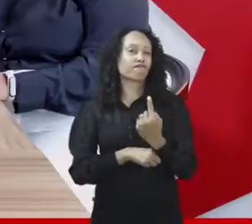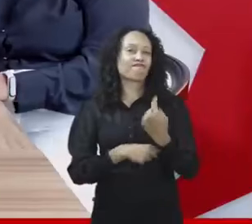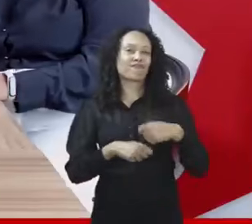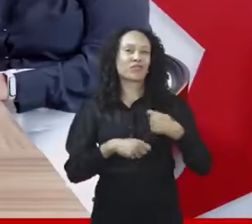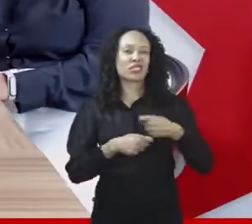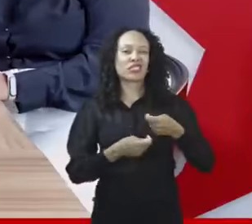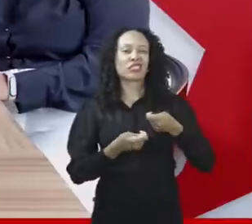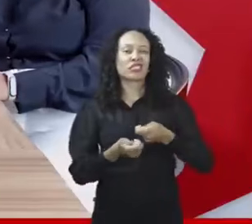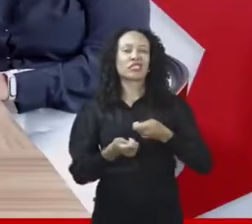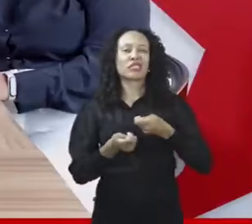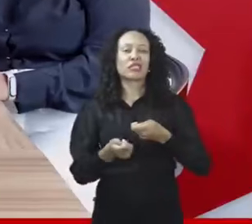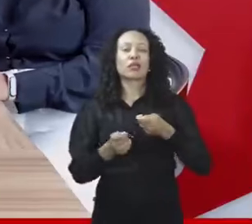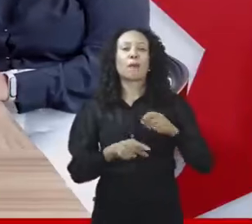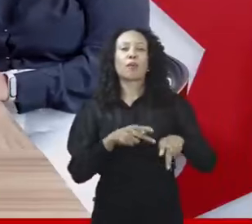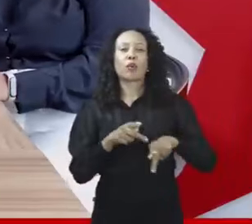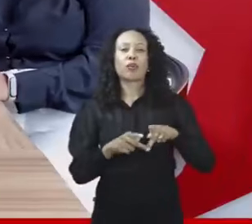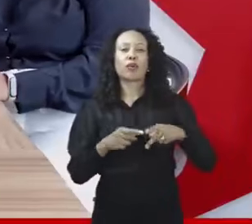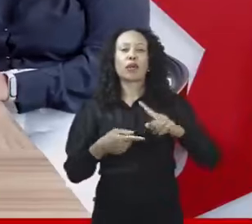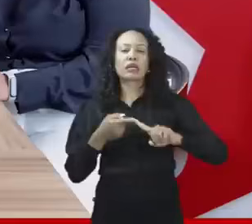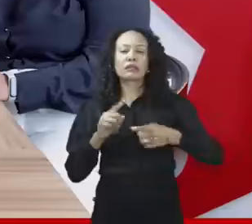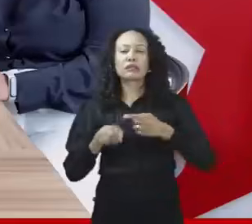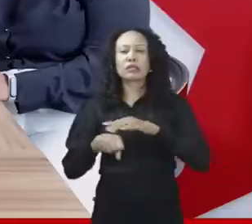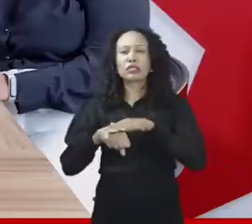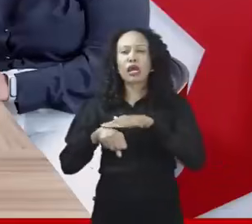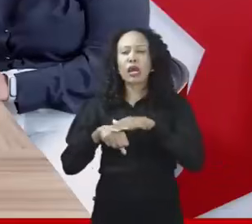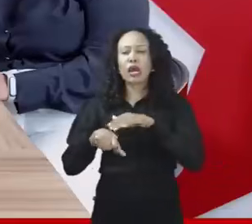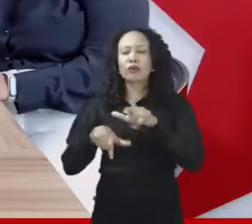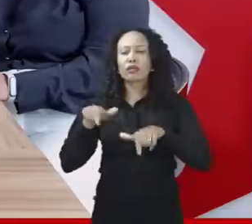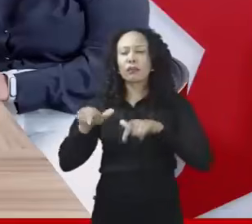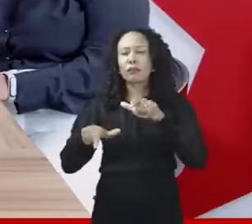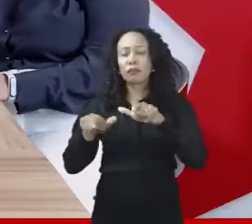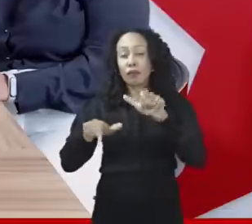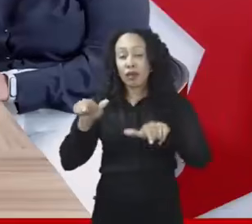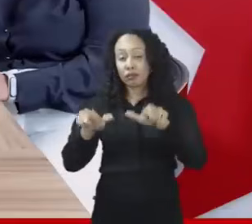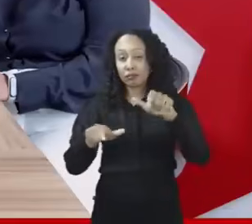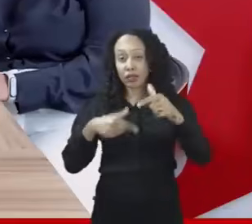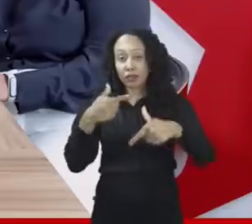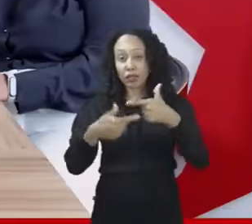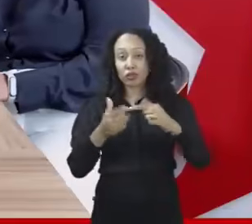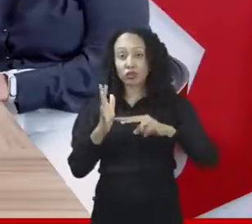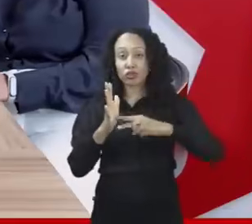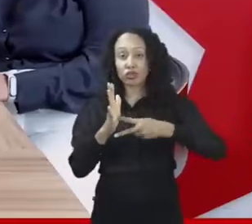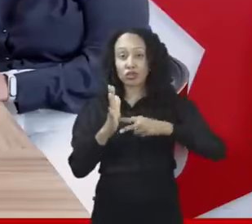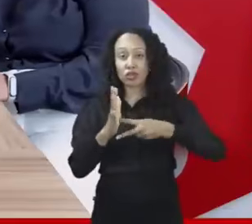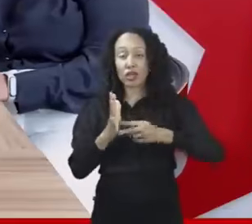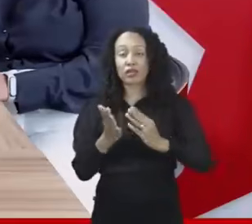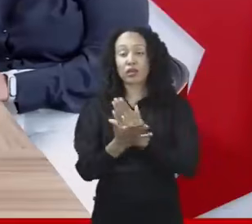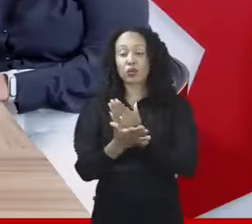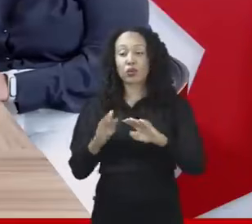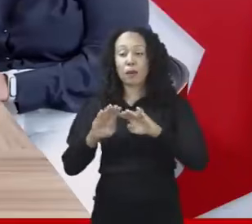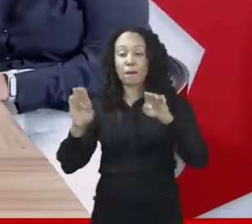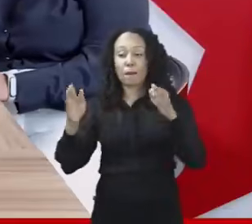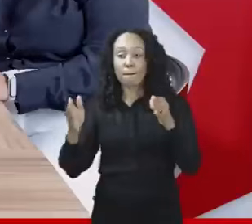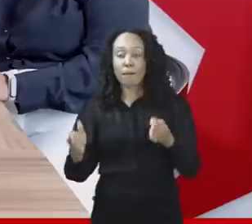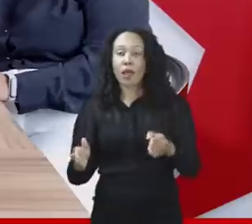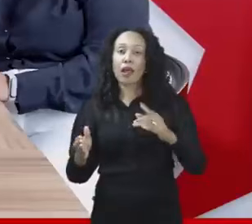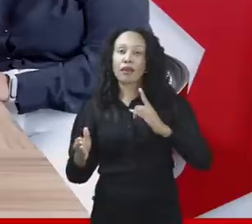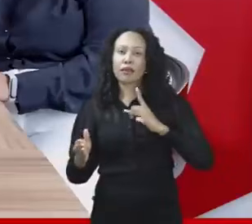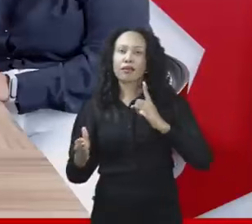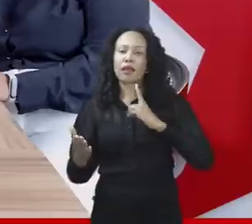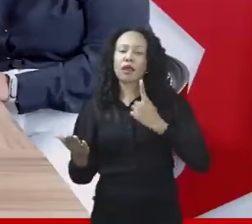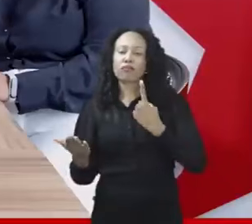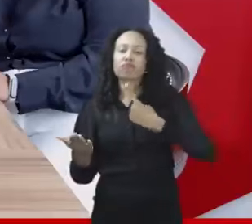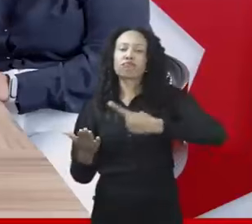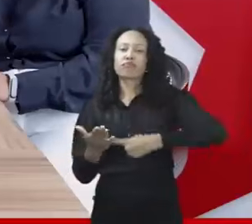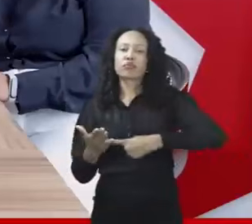popular, diálogo com os nossos trabalhadores, nossos sindicatos e as bancadas comprometidas aí com o direito dos trabalhadores, né?